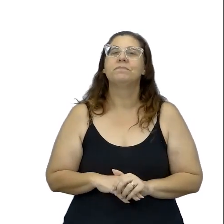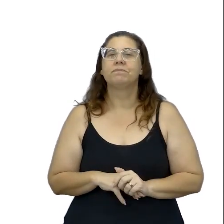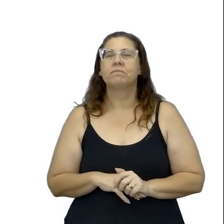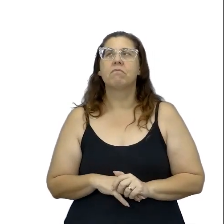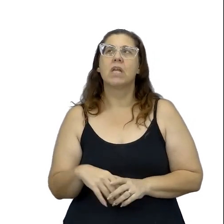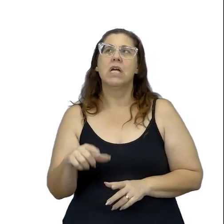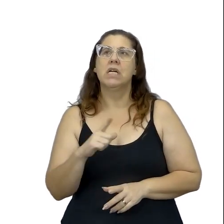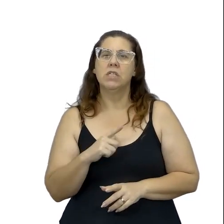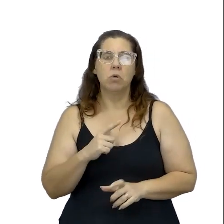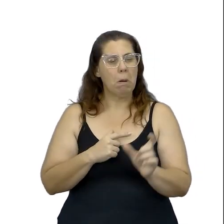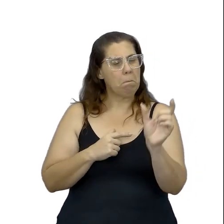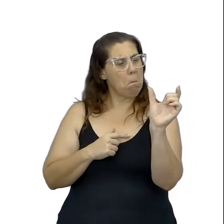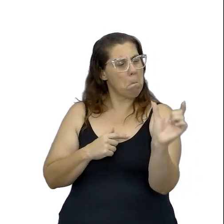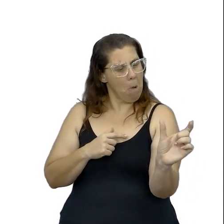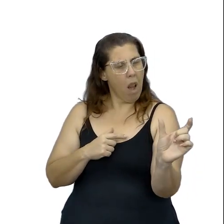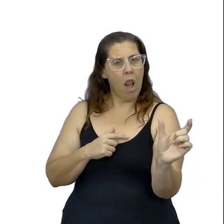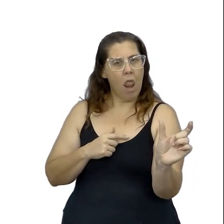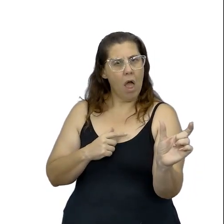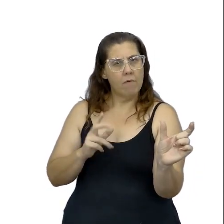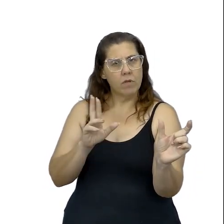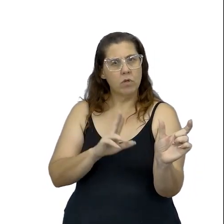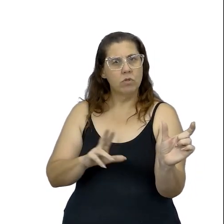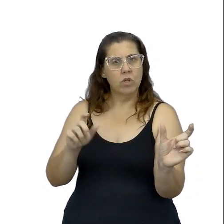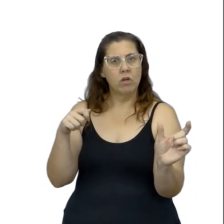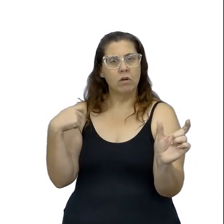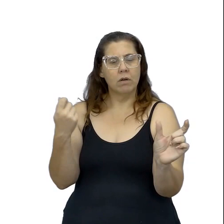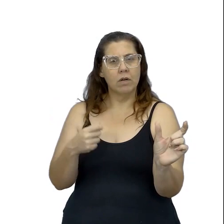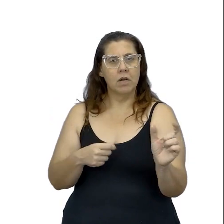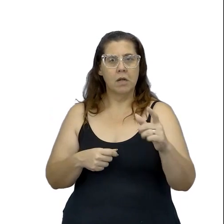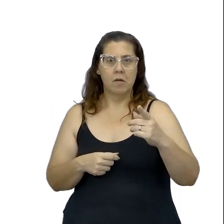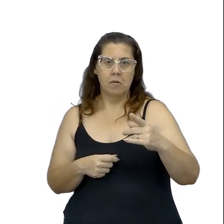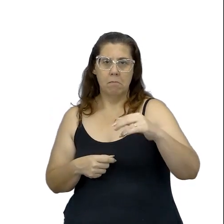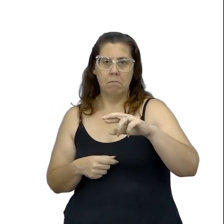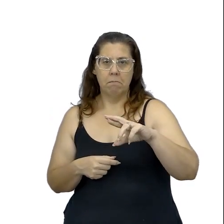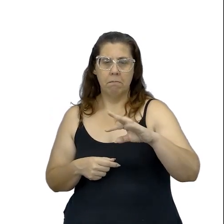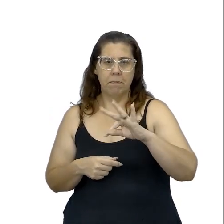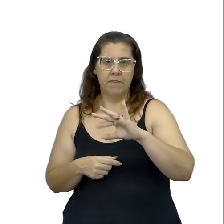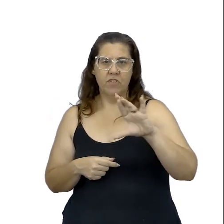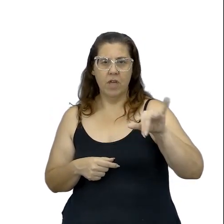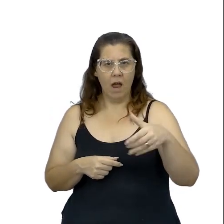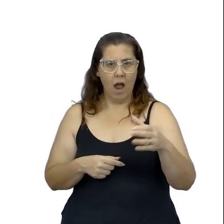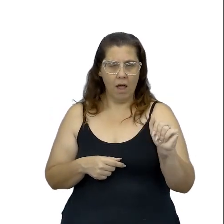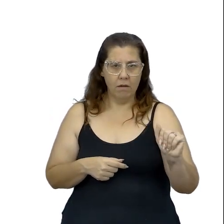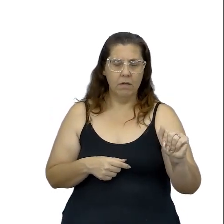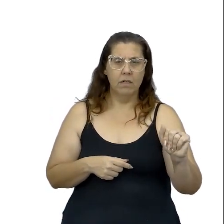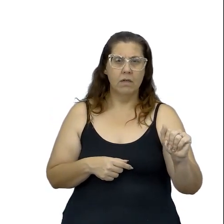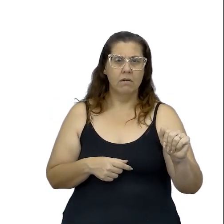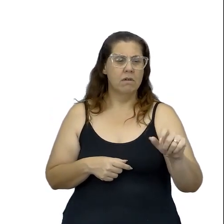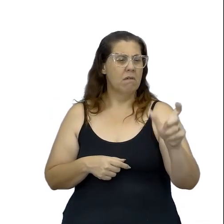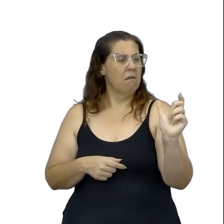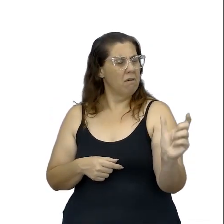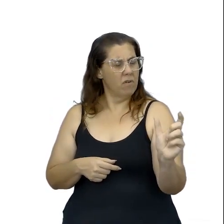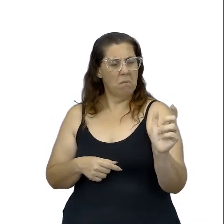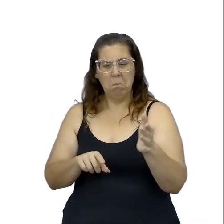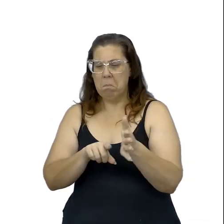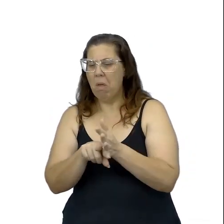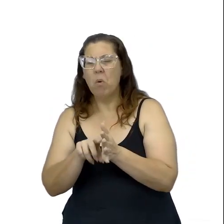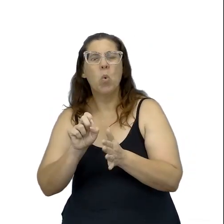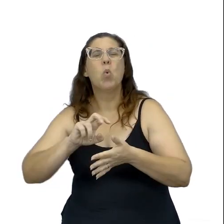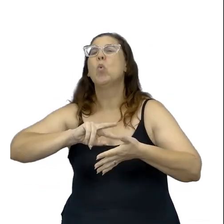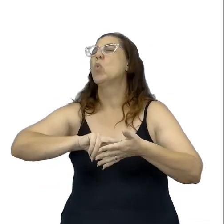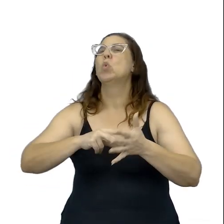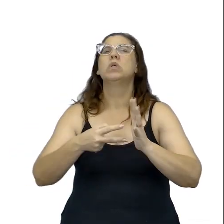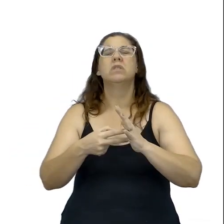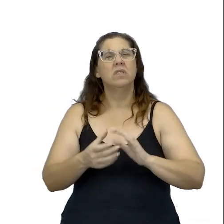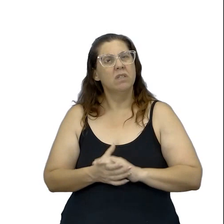E tinha uma palavra que se usa na Argentina, que é pija, é P-I-J-A. E eles foram procurar o que significava